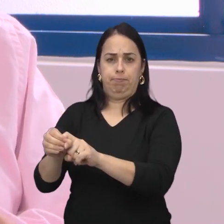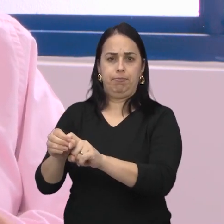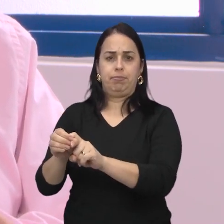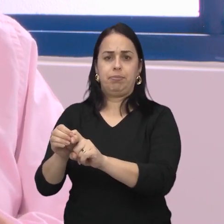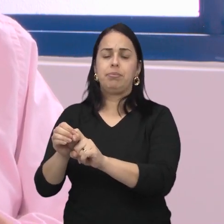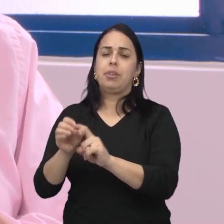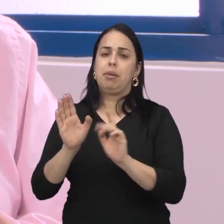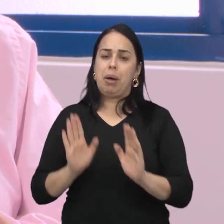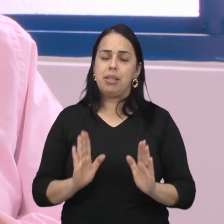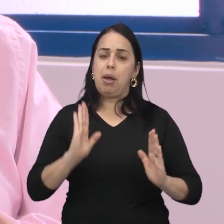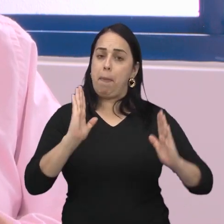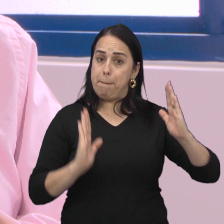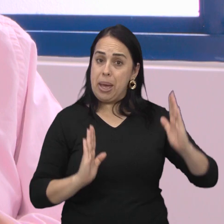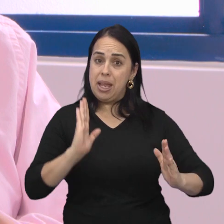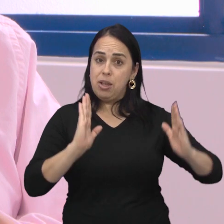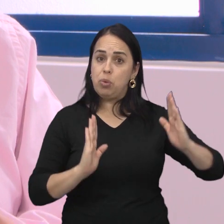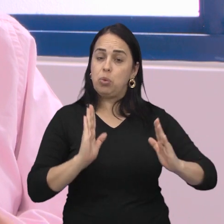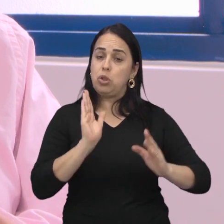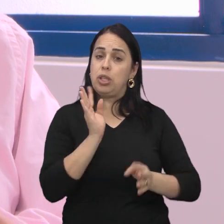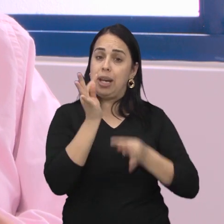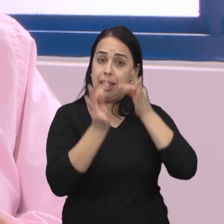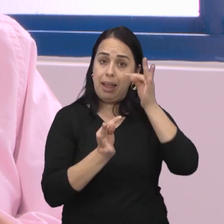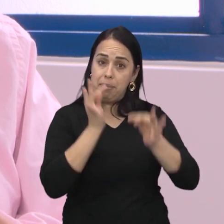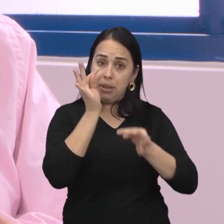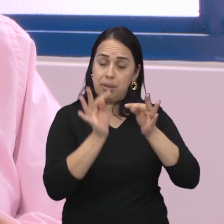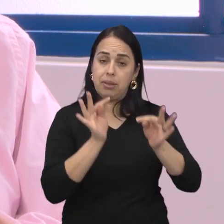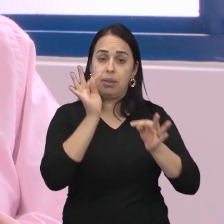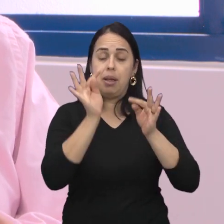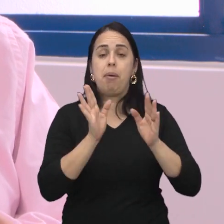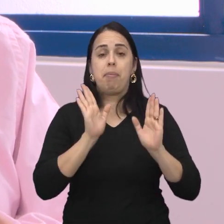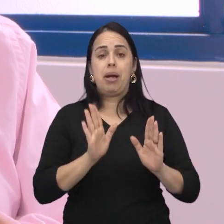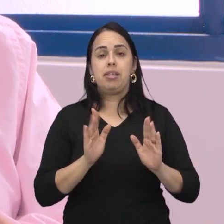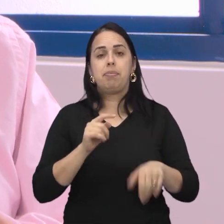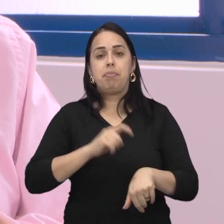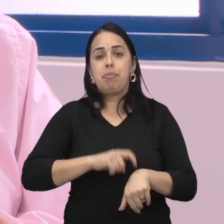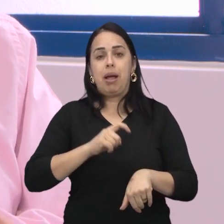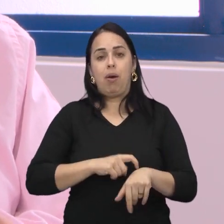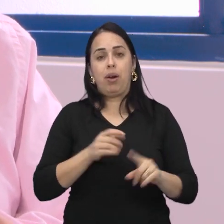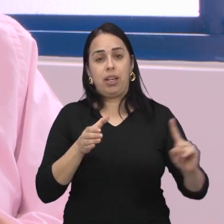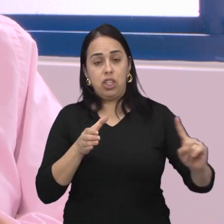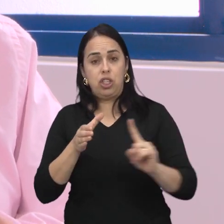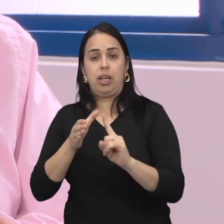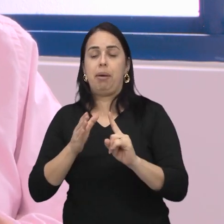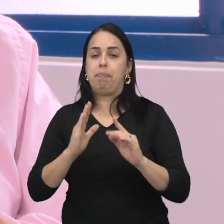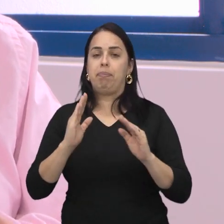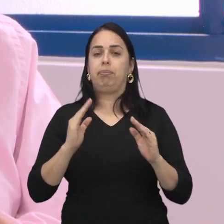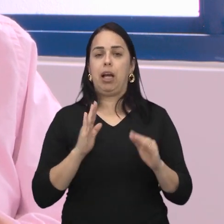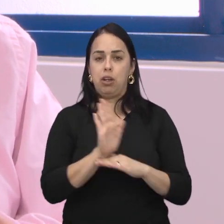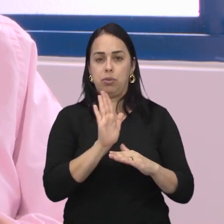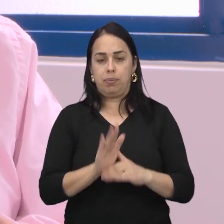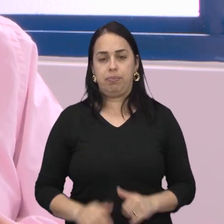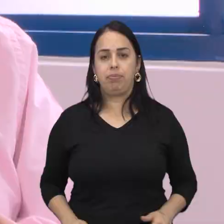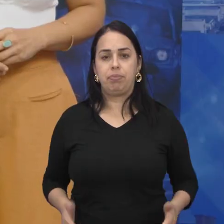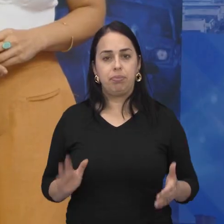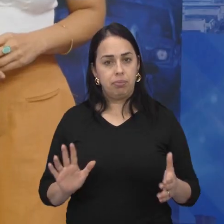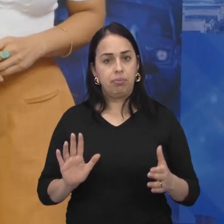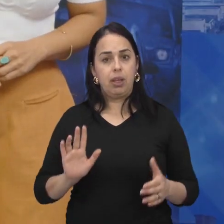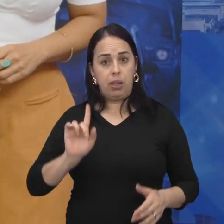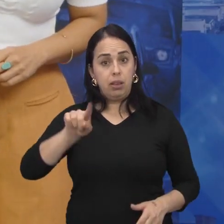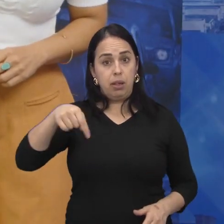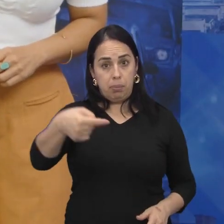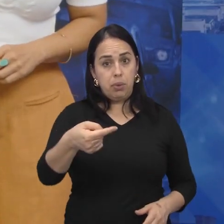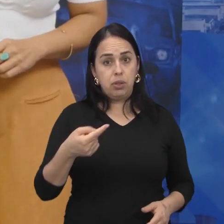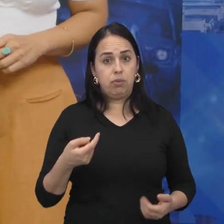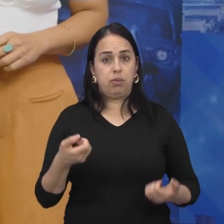indivíduo à sociedade, ele é objetivado e pensado desde o momento da sua chegada. Mais